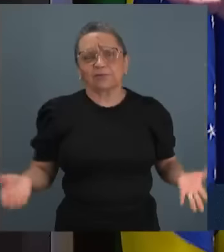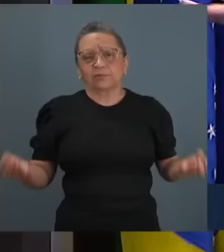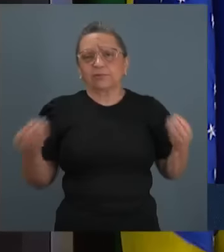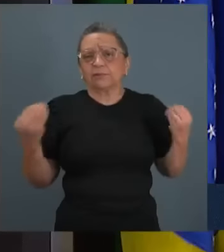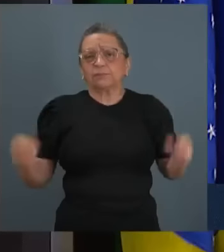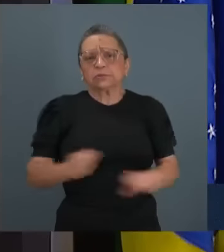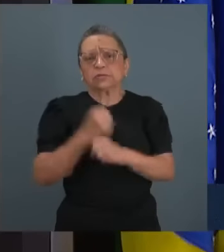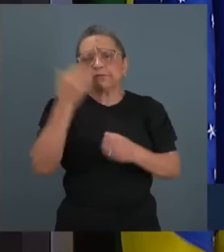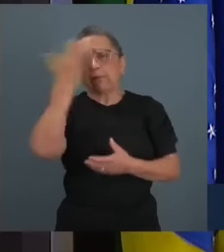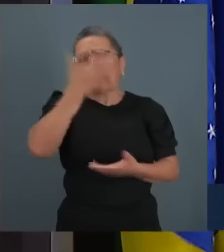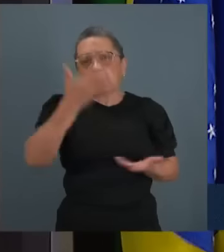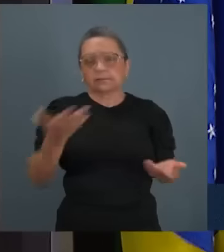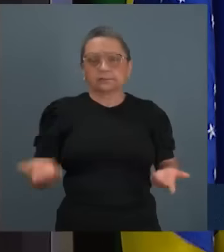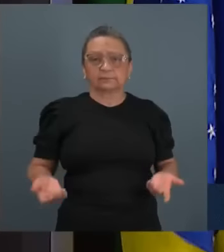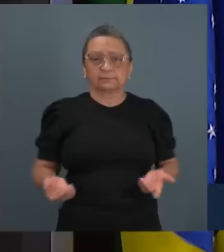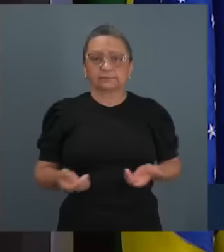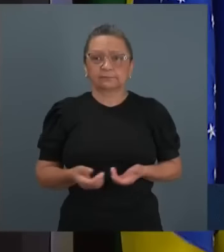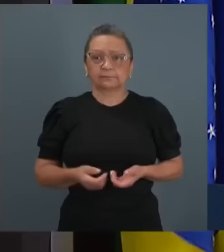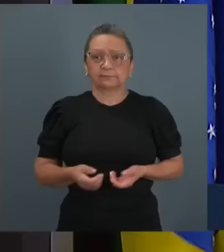Agora,